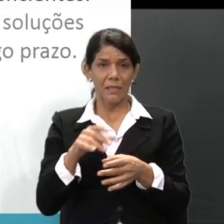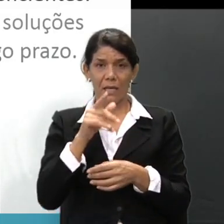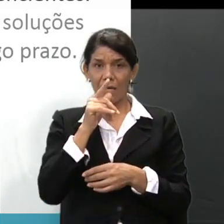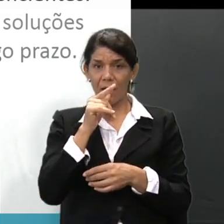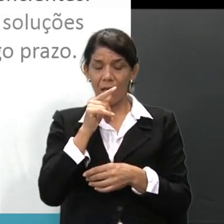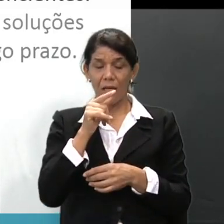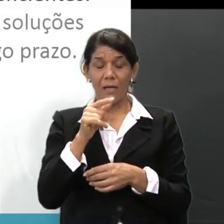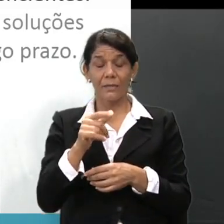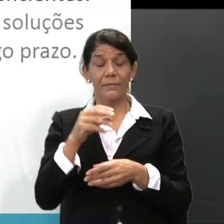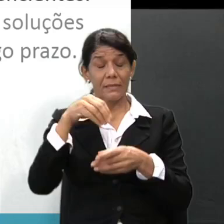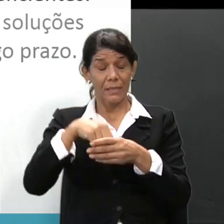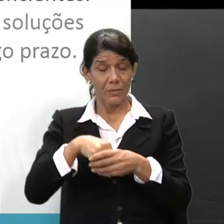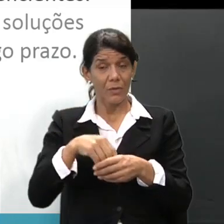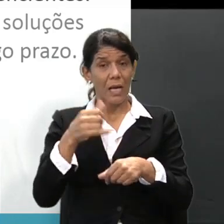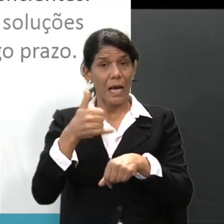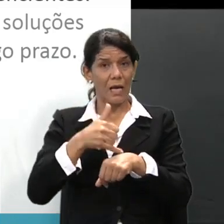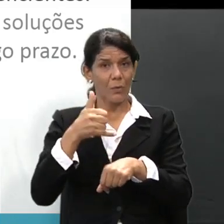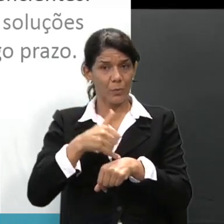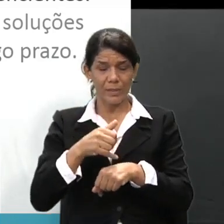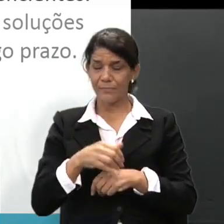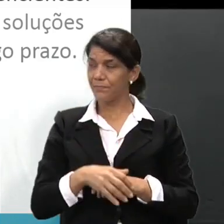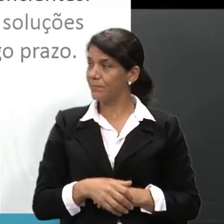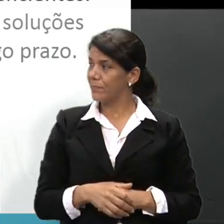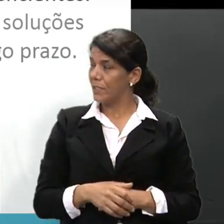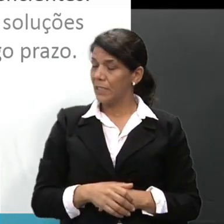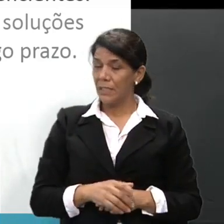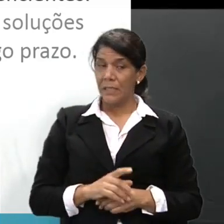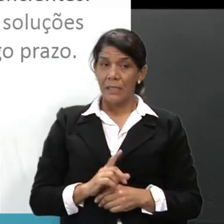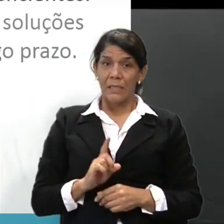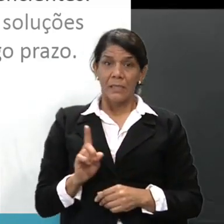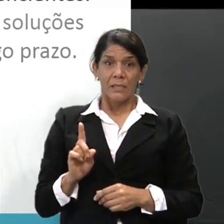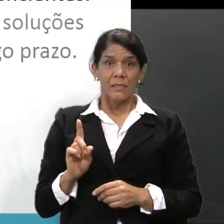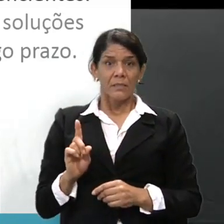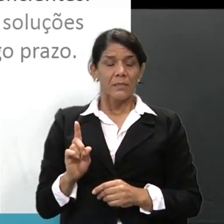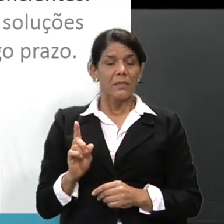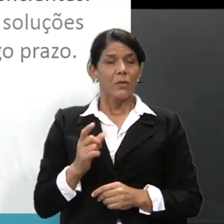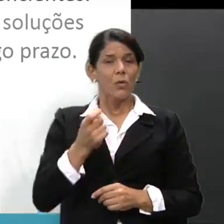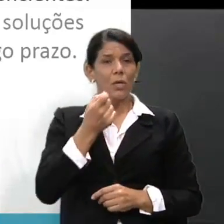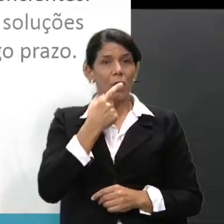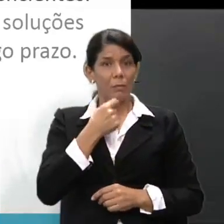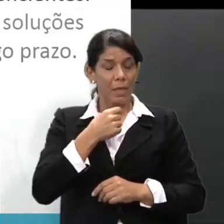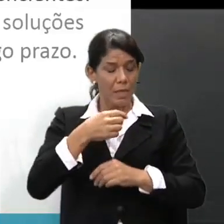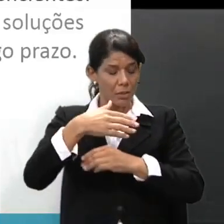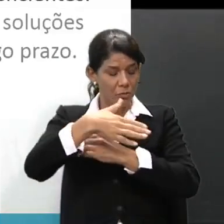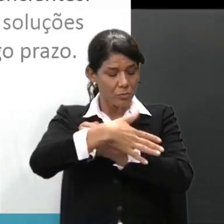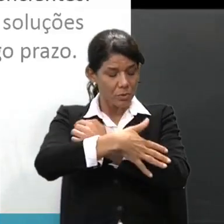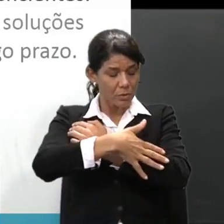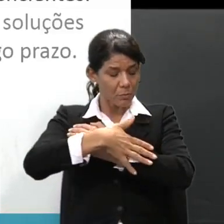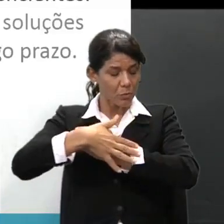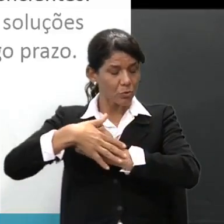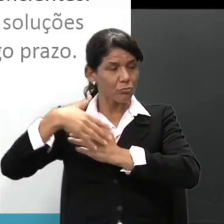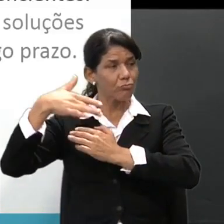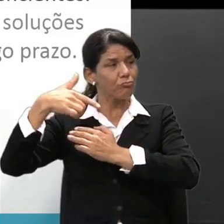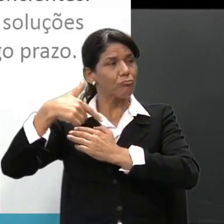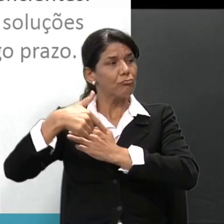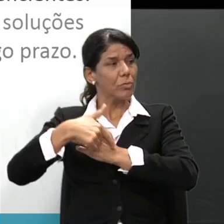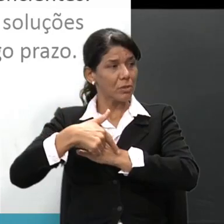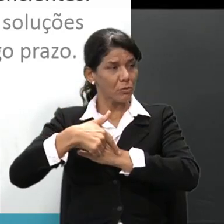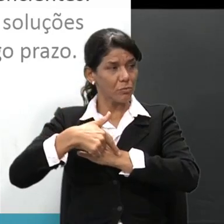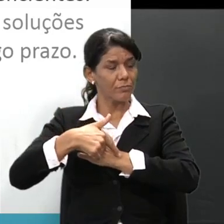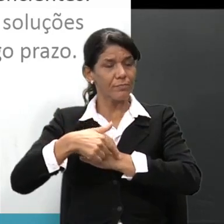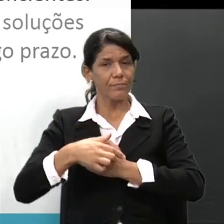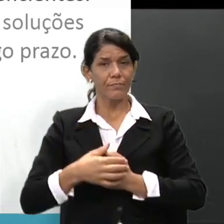Este, então, é o tipo de via que deposita o medicamento de maneira profunda nos tecidos musculares, o próprio